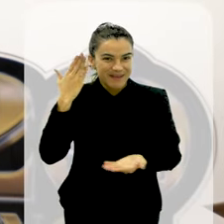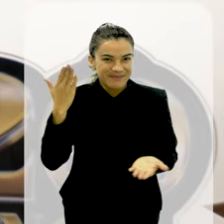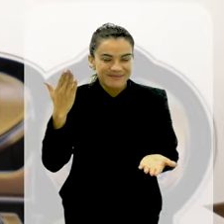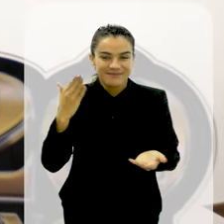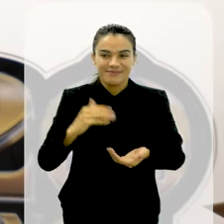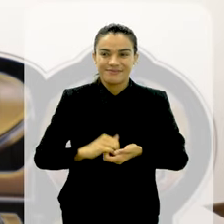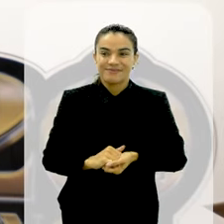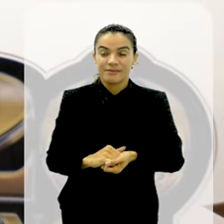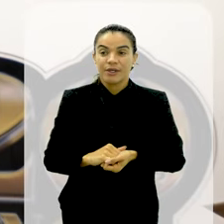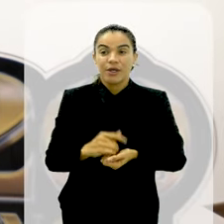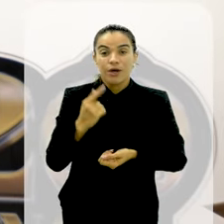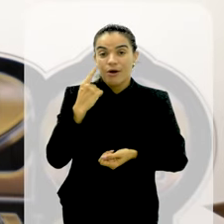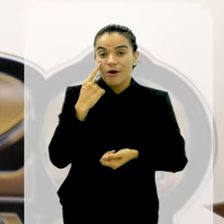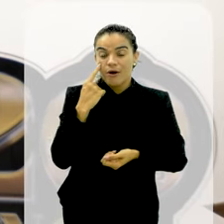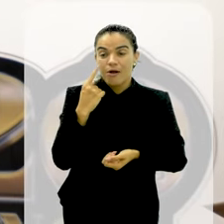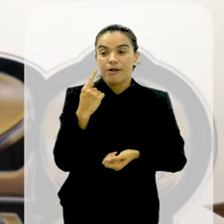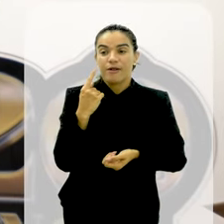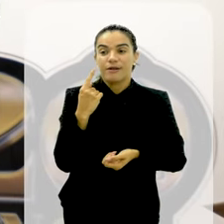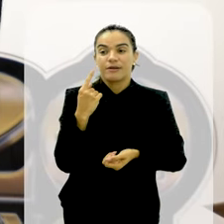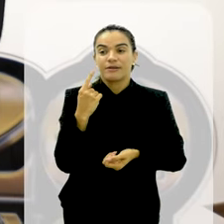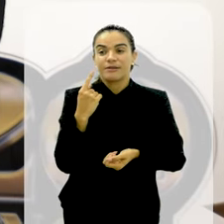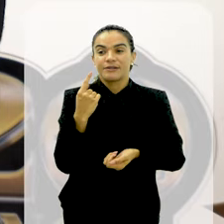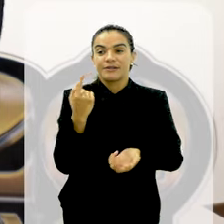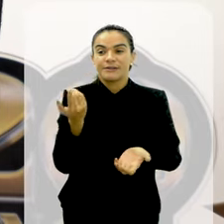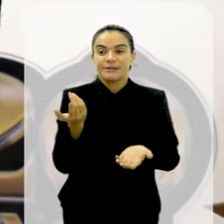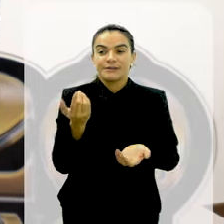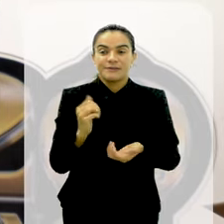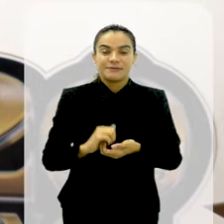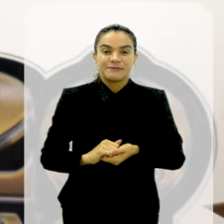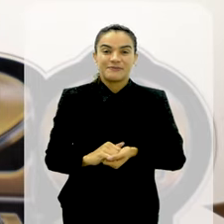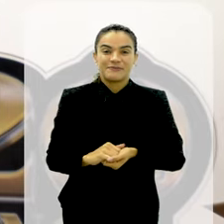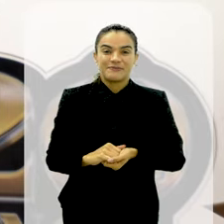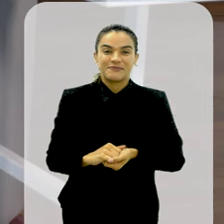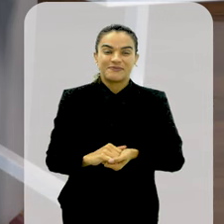apresentação. Sim. Olha só, eu acho que